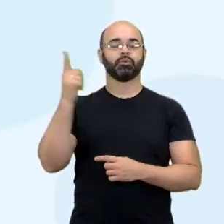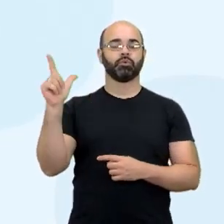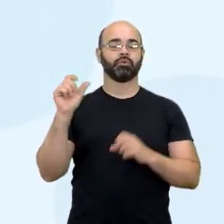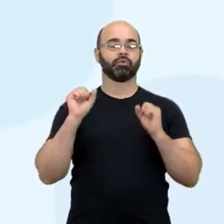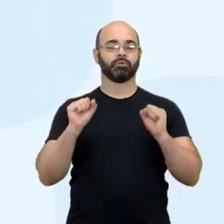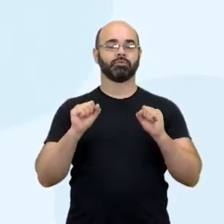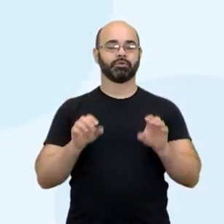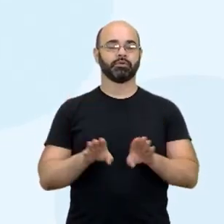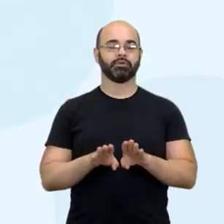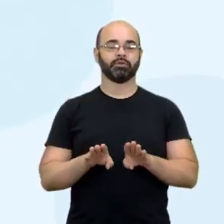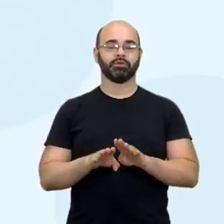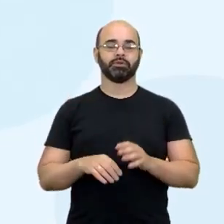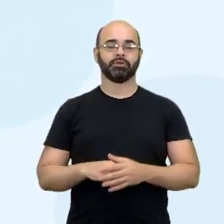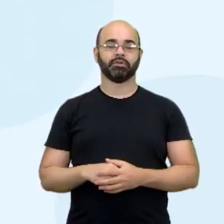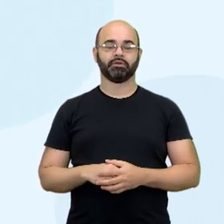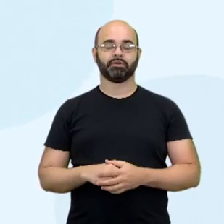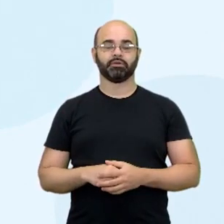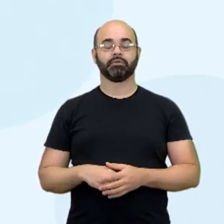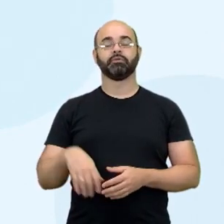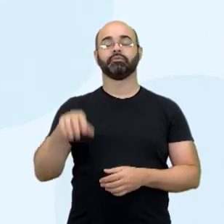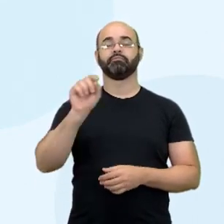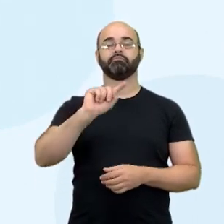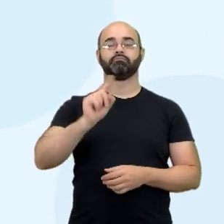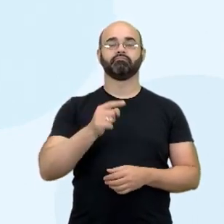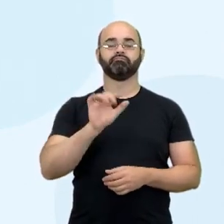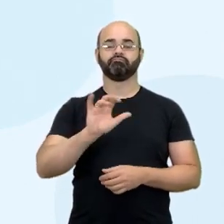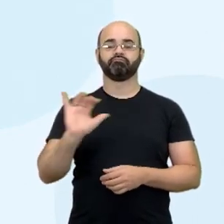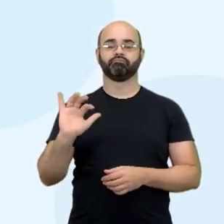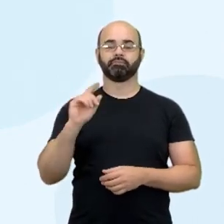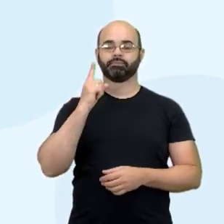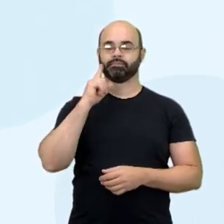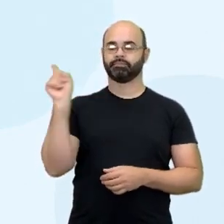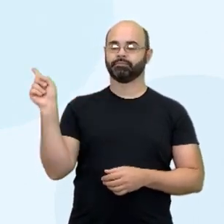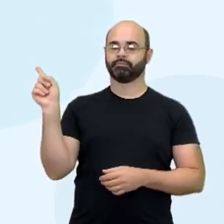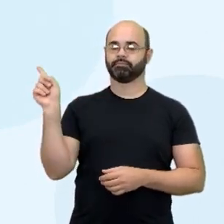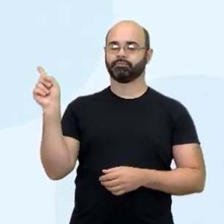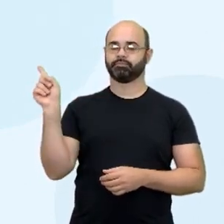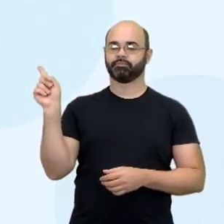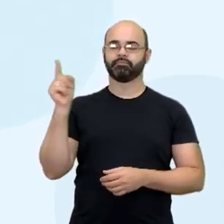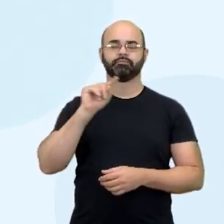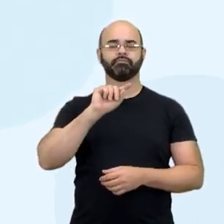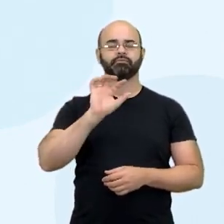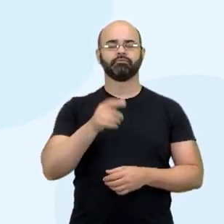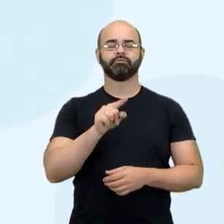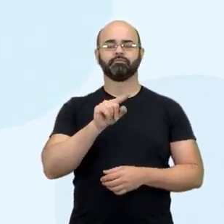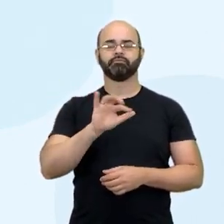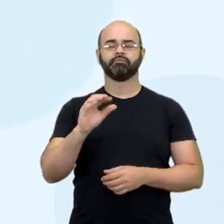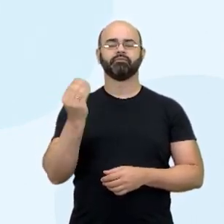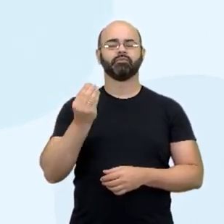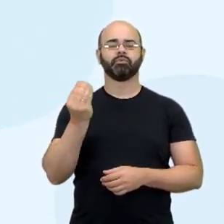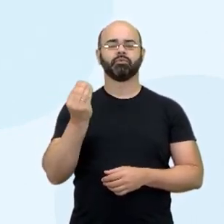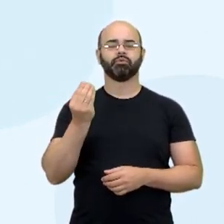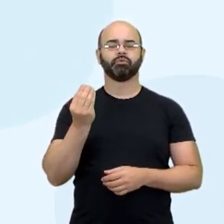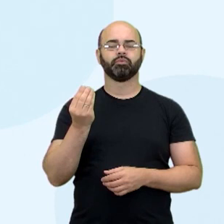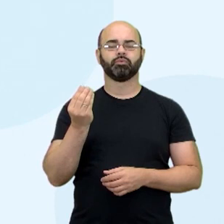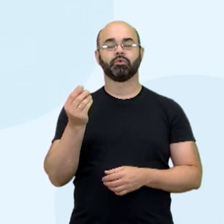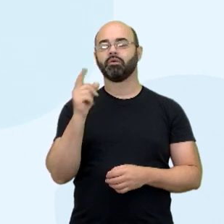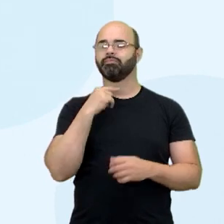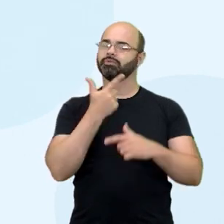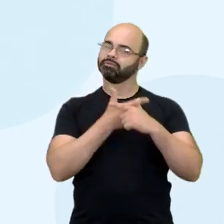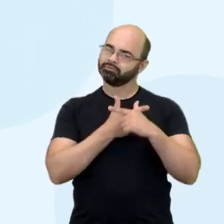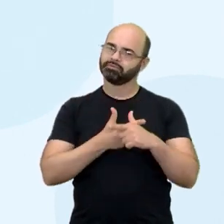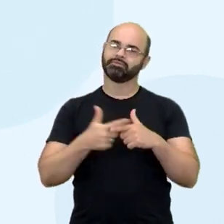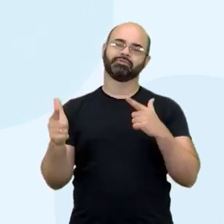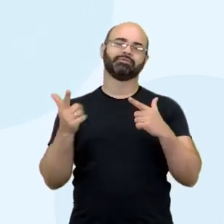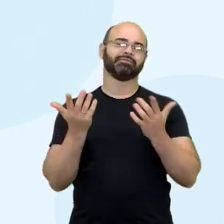probabilidade, ó, que é o número decimal. Como que a gente chega nesse número decimal mesmo, Osmar? Fazendo a divisão clássica, Exato, né? né?